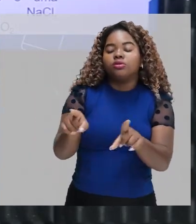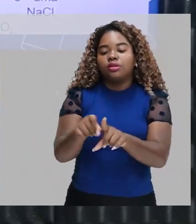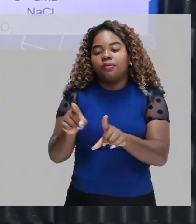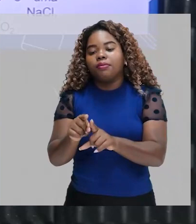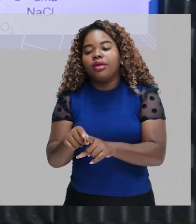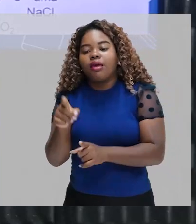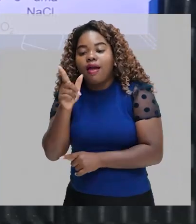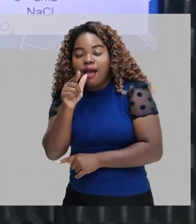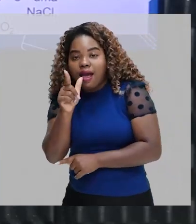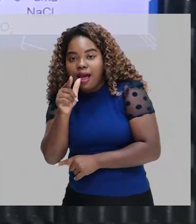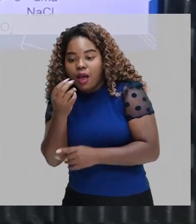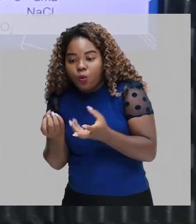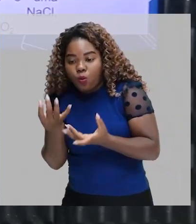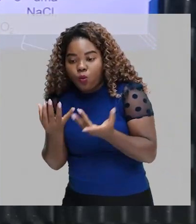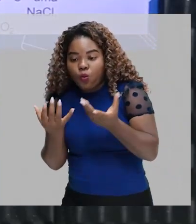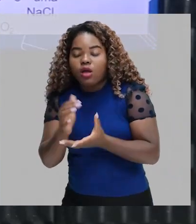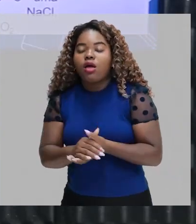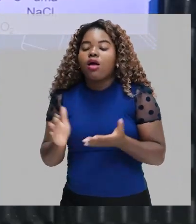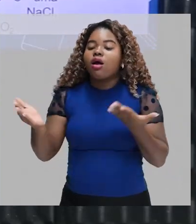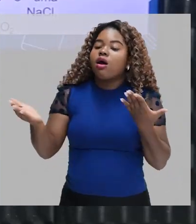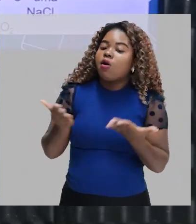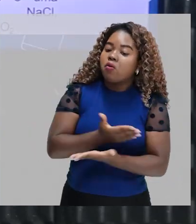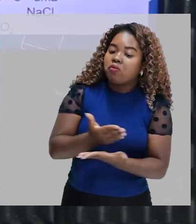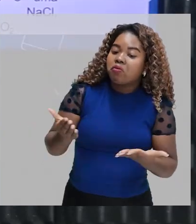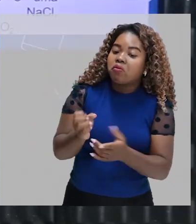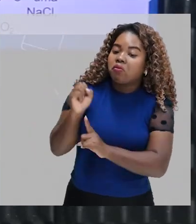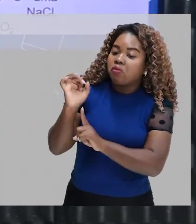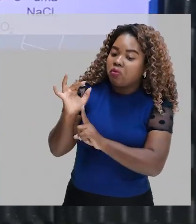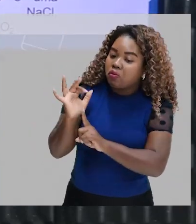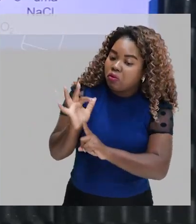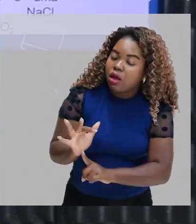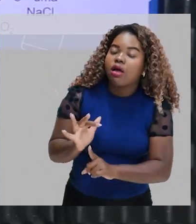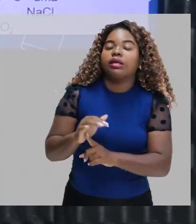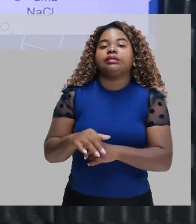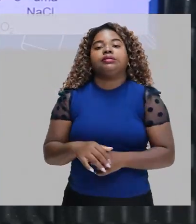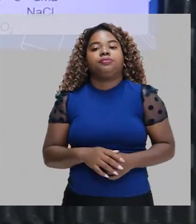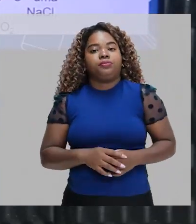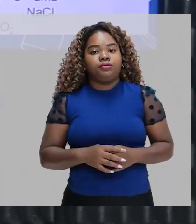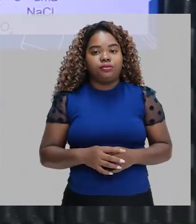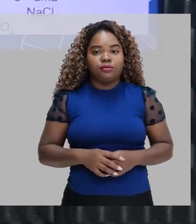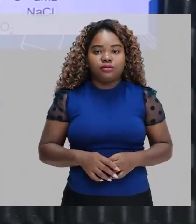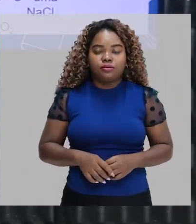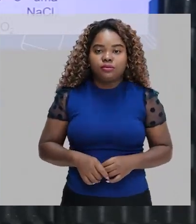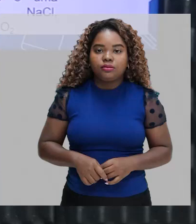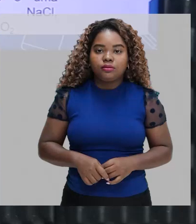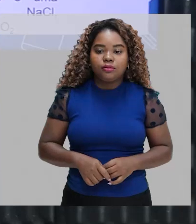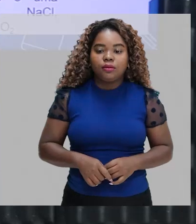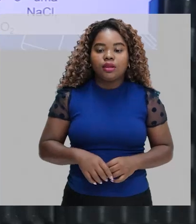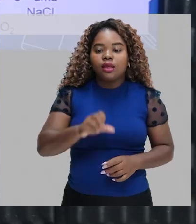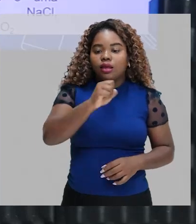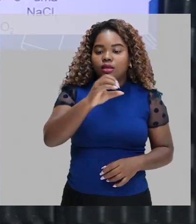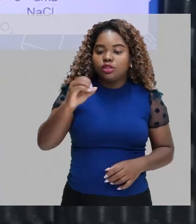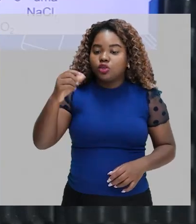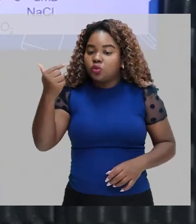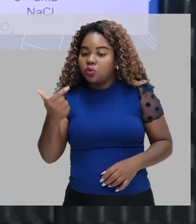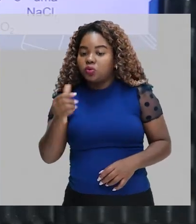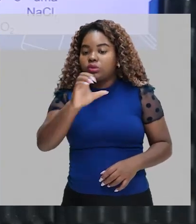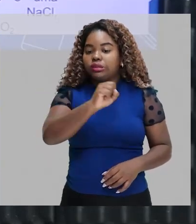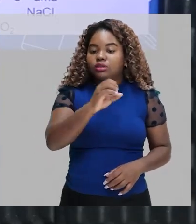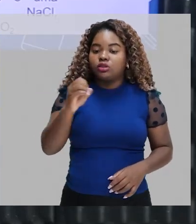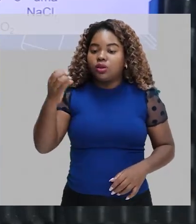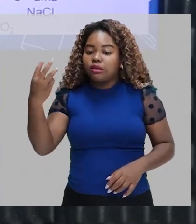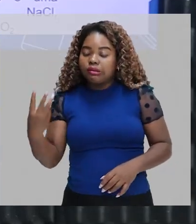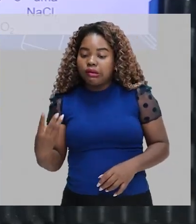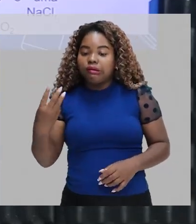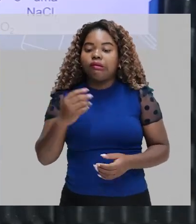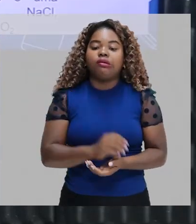d'água, alguns gases nobres, certo? SO2,